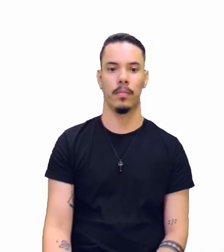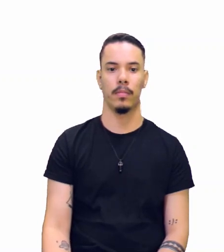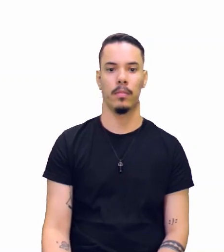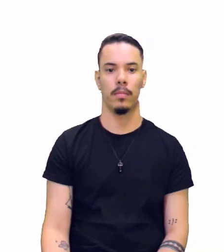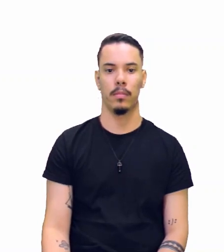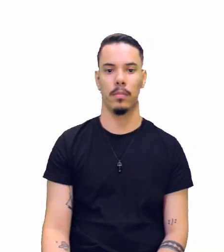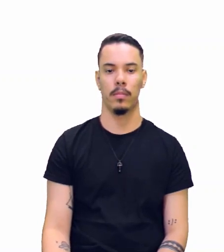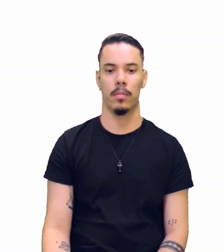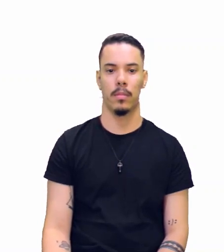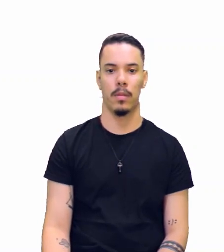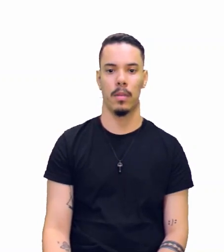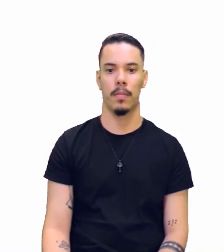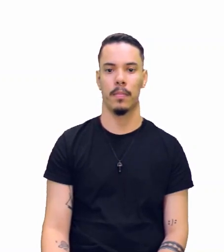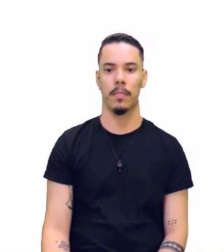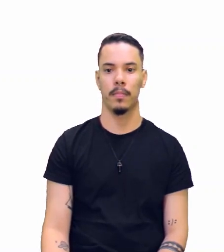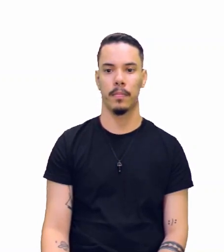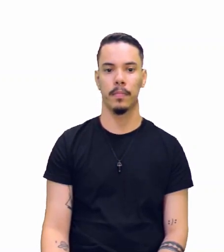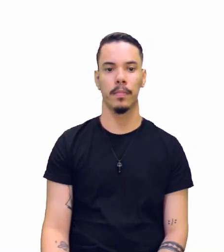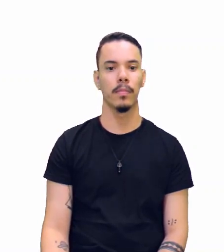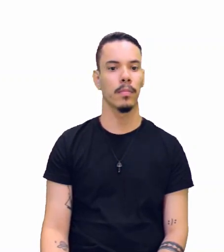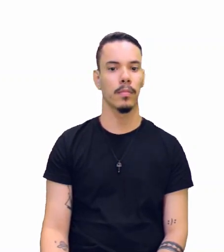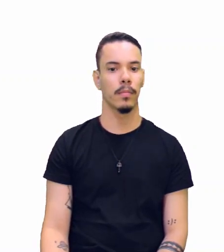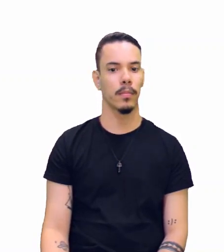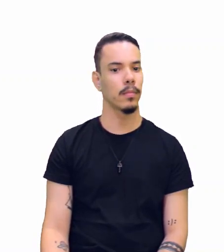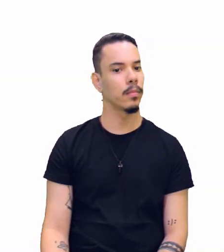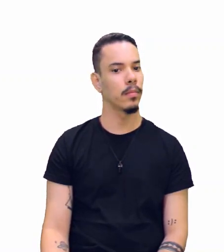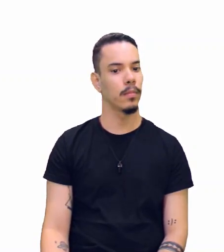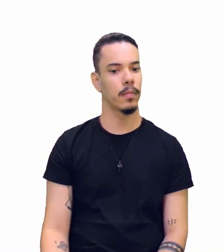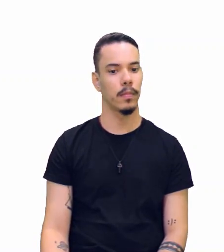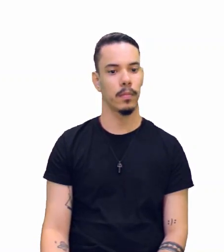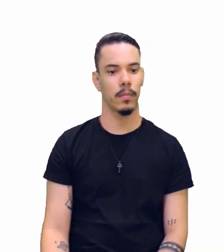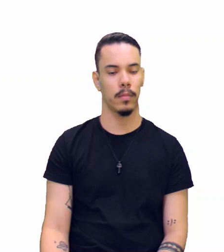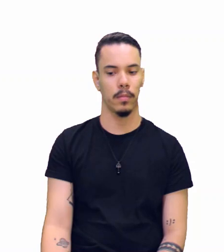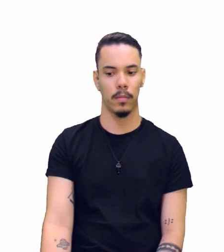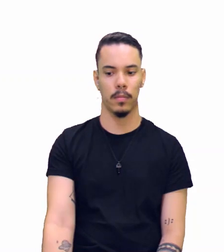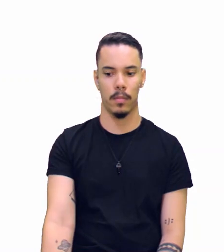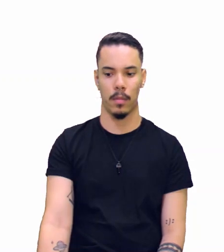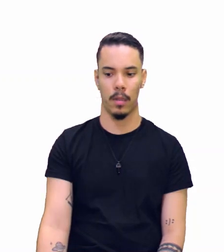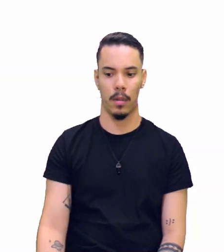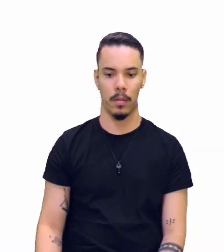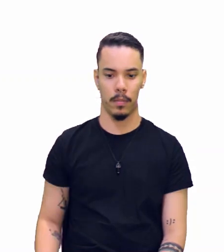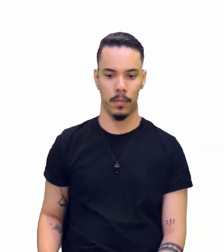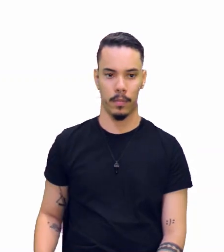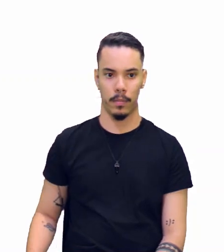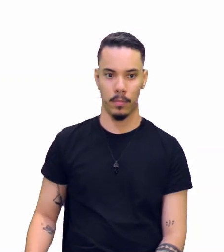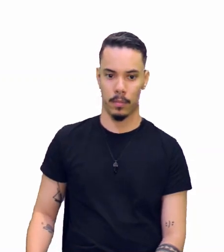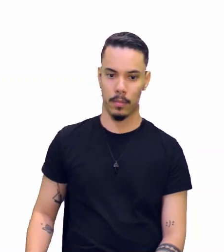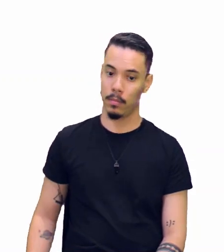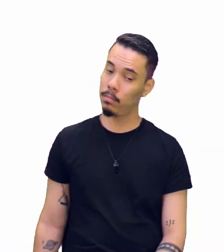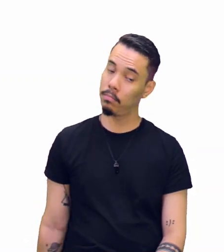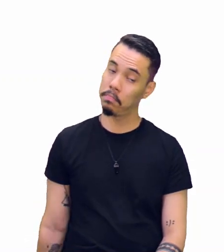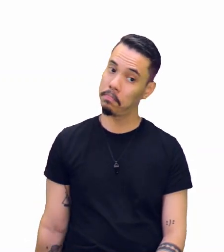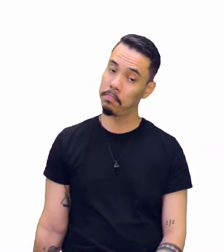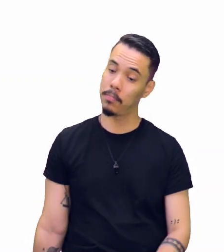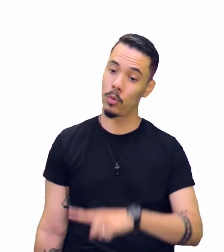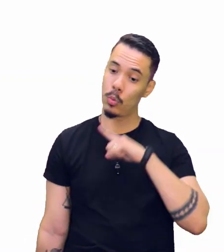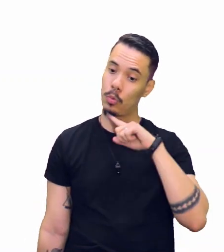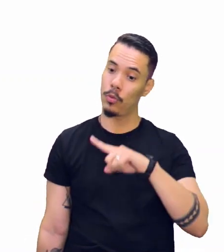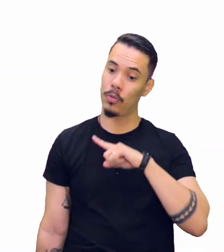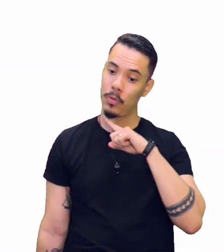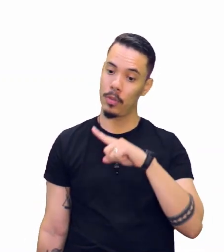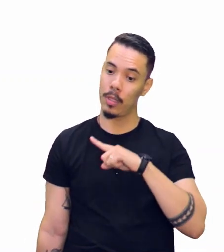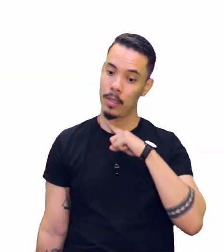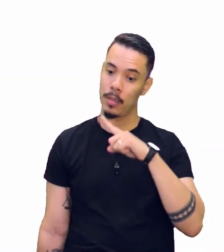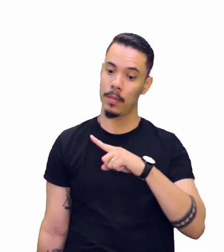transportation is efficient, people stop using their cars. Será? Eu tenho minhas dúvidas aí,